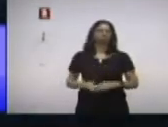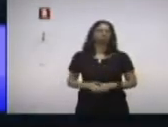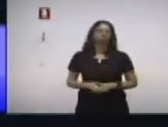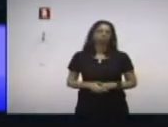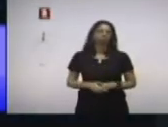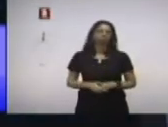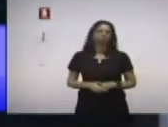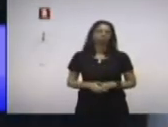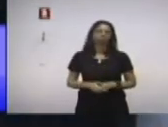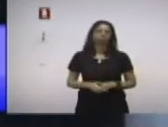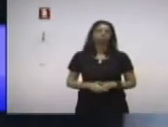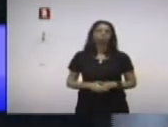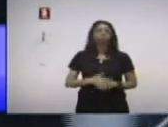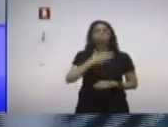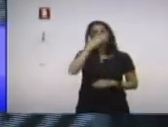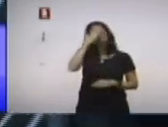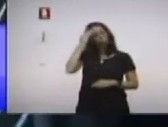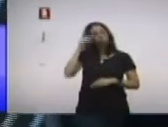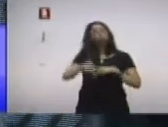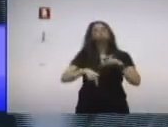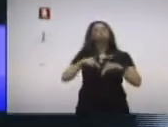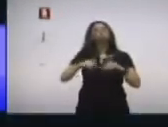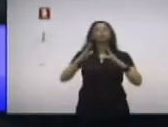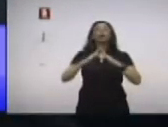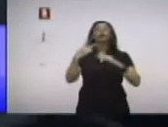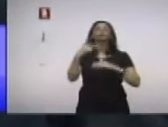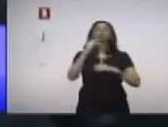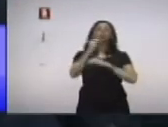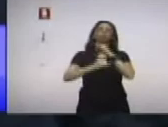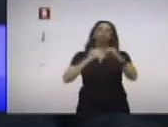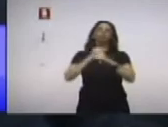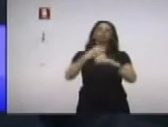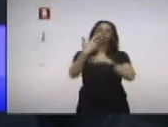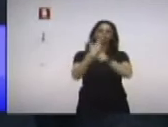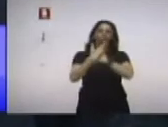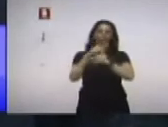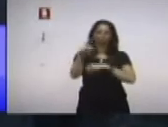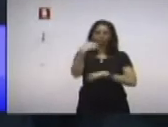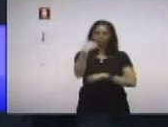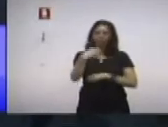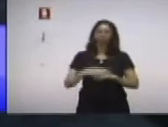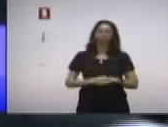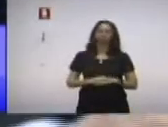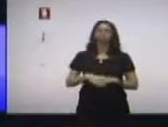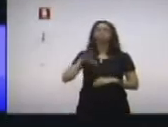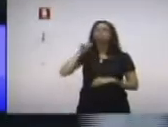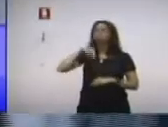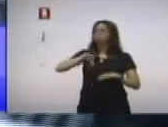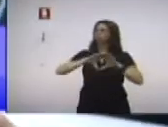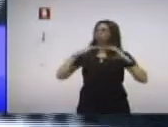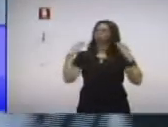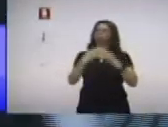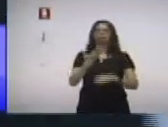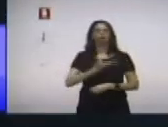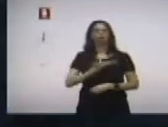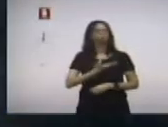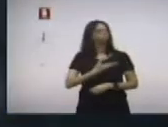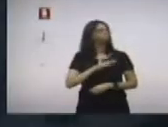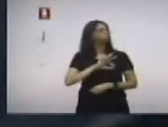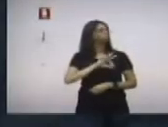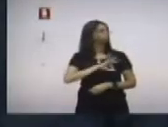as pessoas têm desafios tem pela internet funcionários desta casa membros da guarda